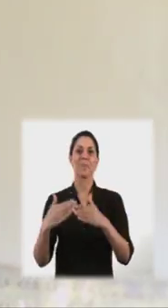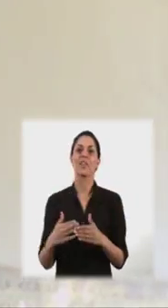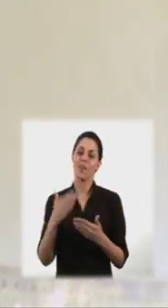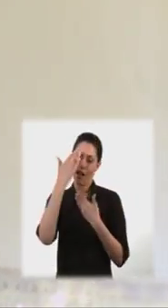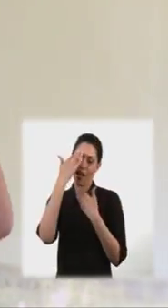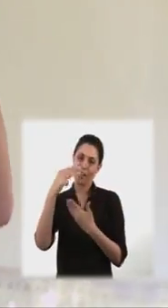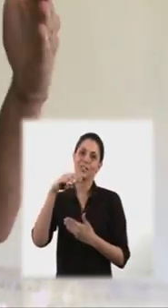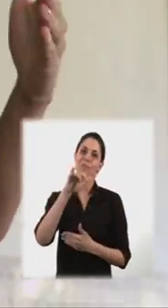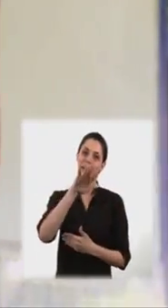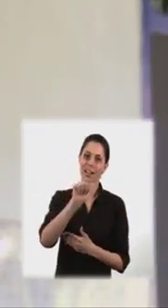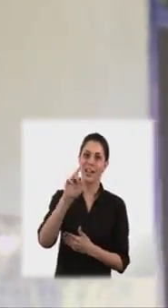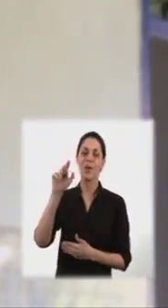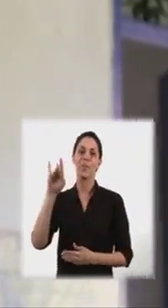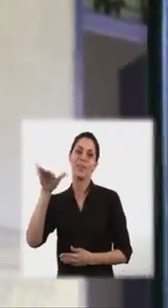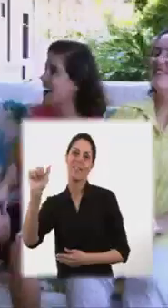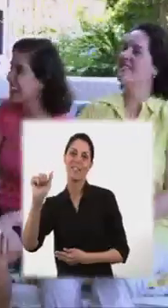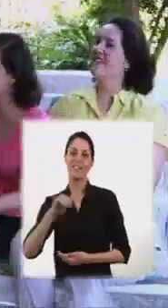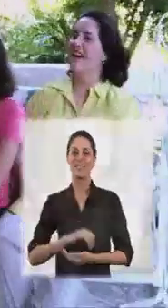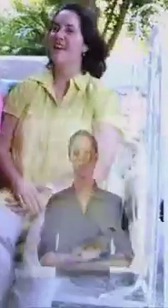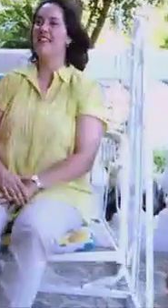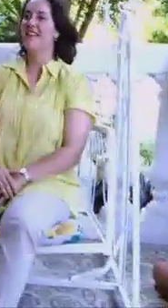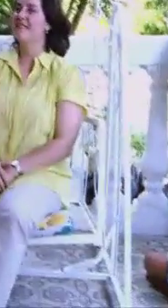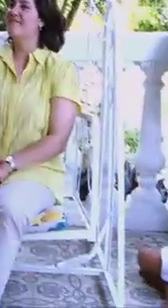entre verso a Marília e Rubiana.